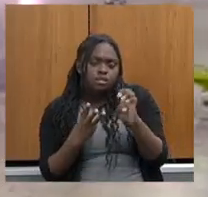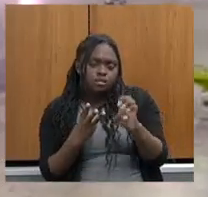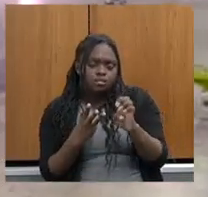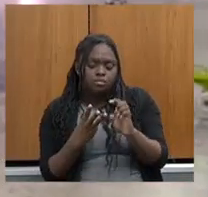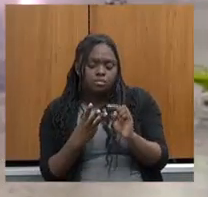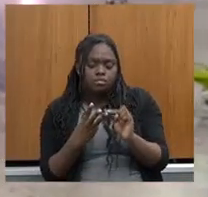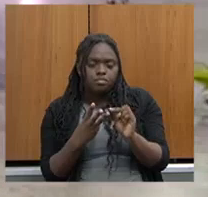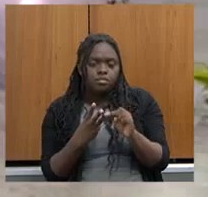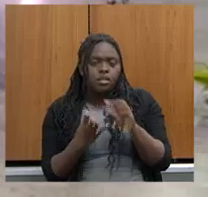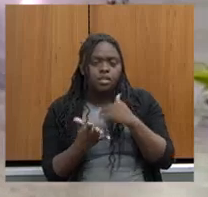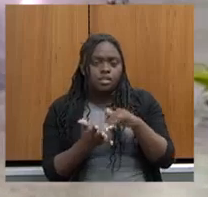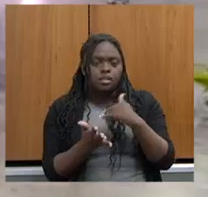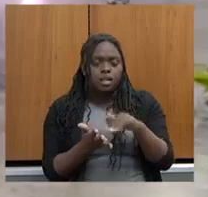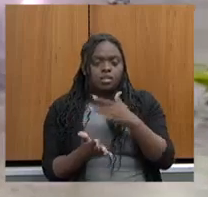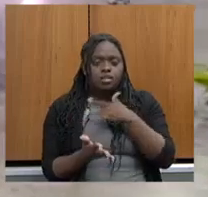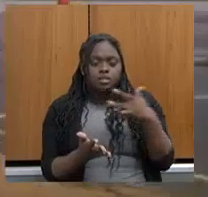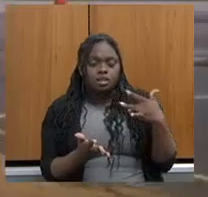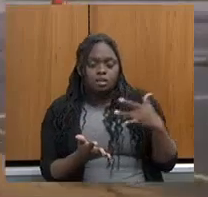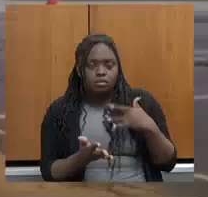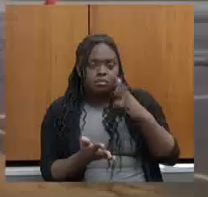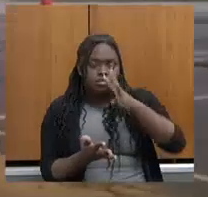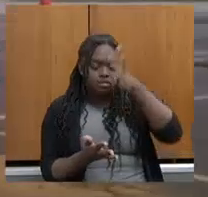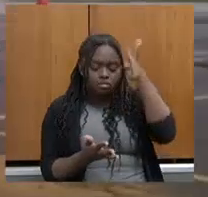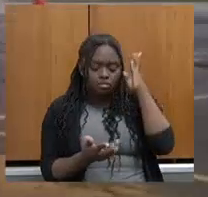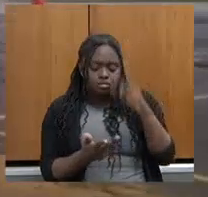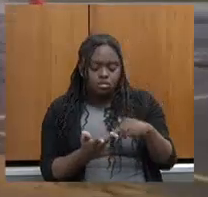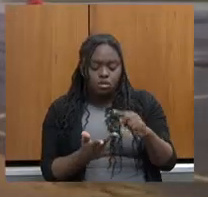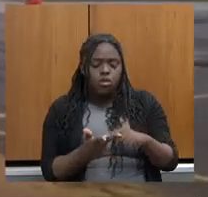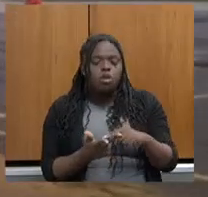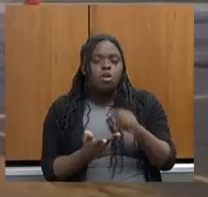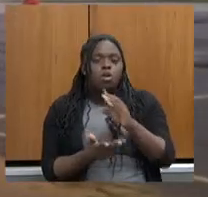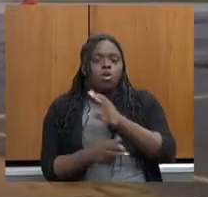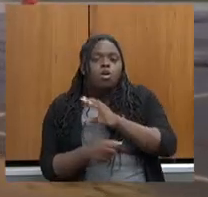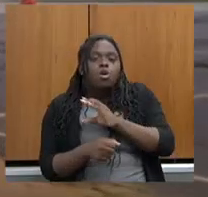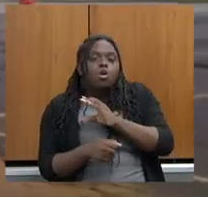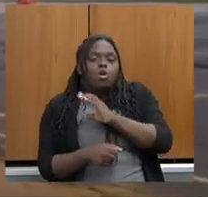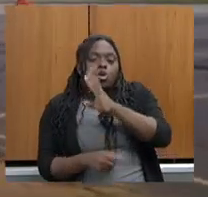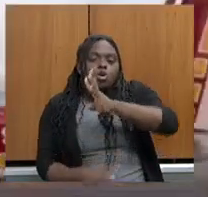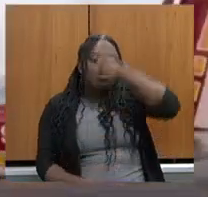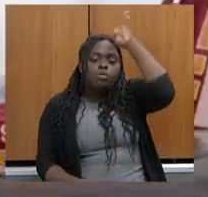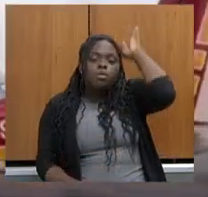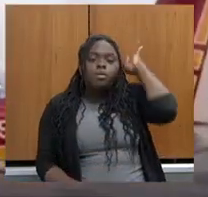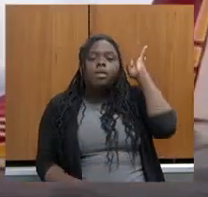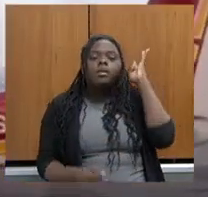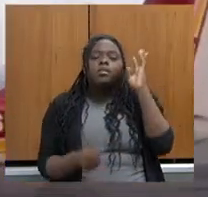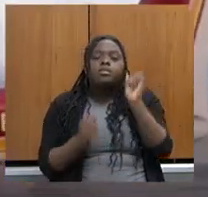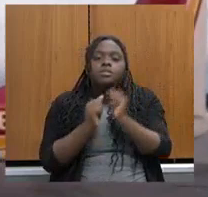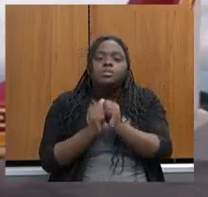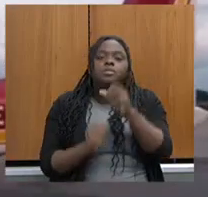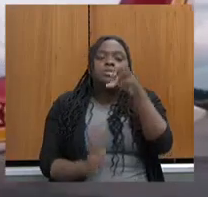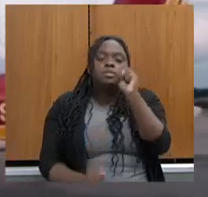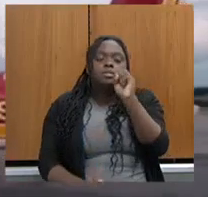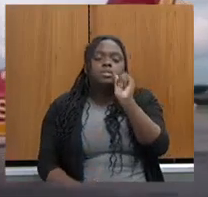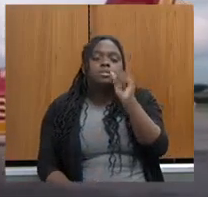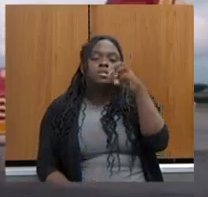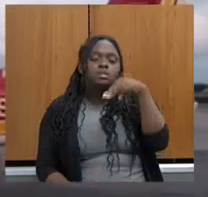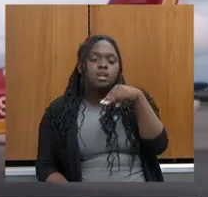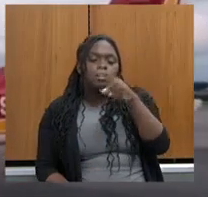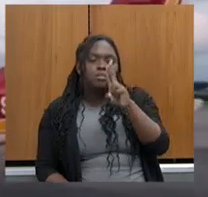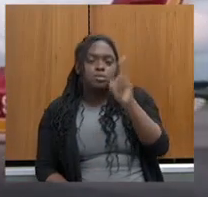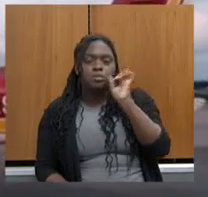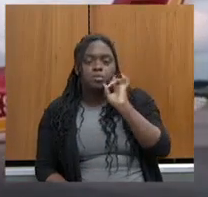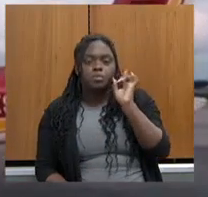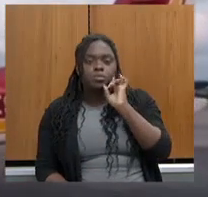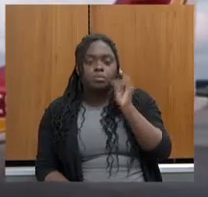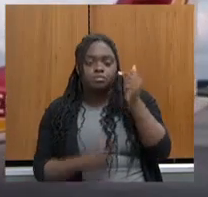saúde do estado de Minas Gerais o corpo de bombeiros de Minas Gerais em conjunto com o SAMU de Minas Gerais esse